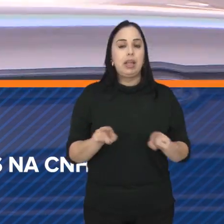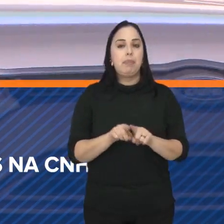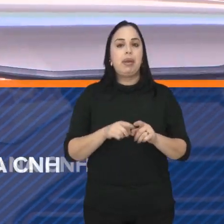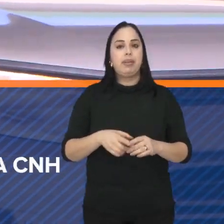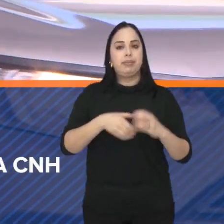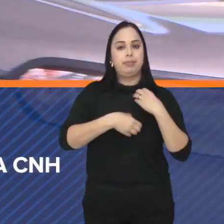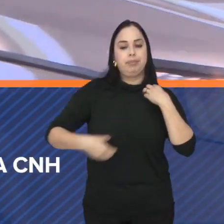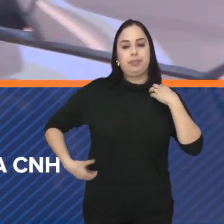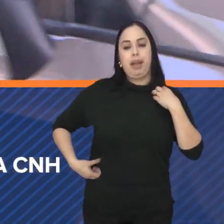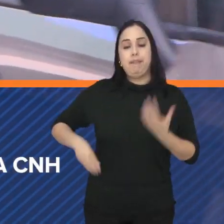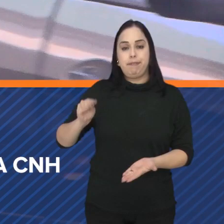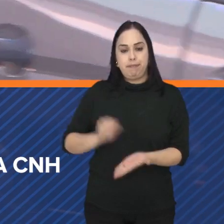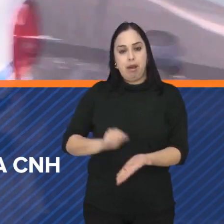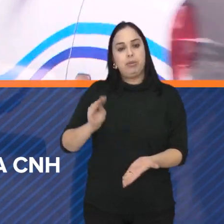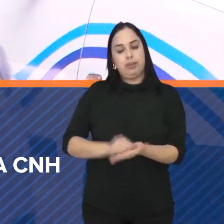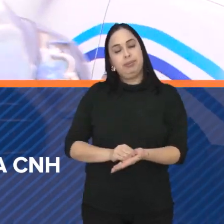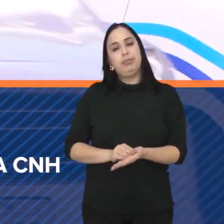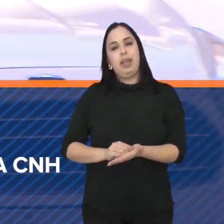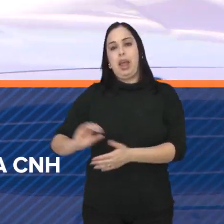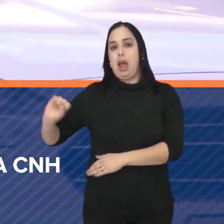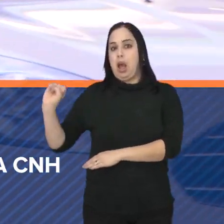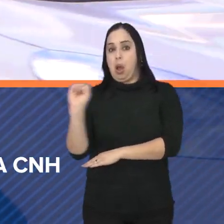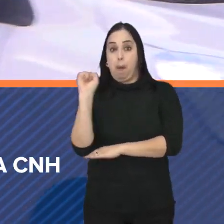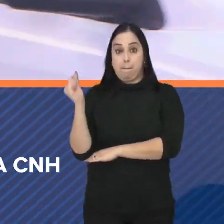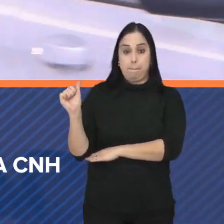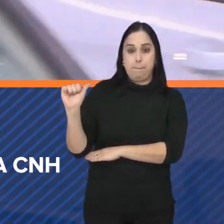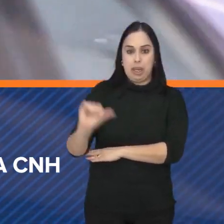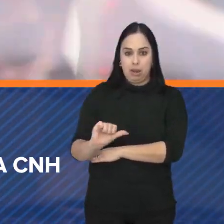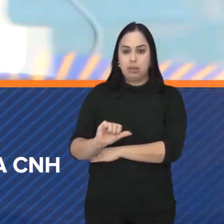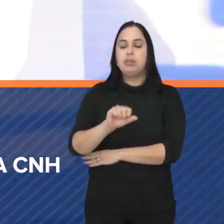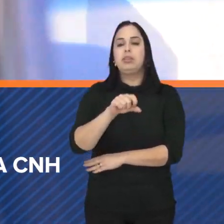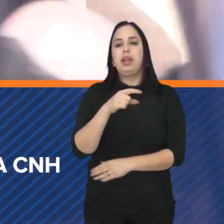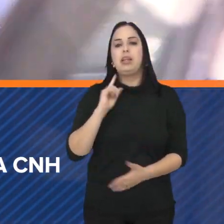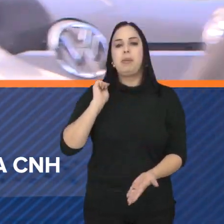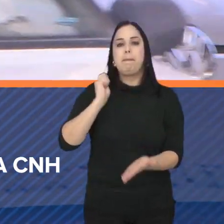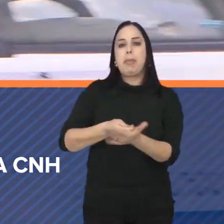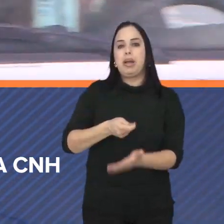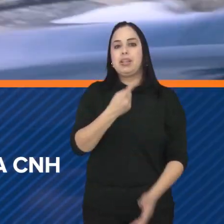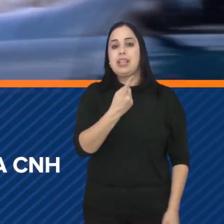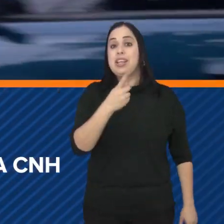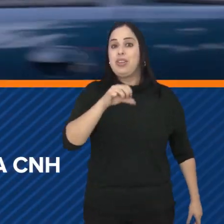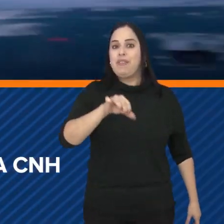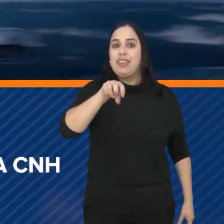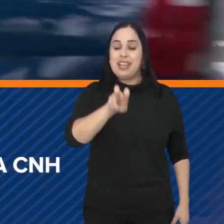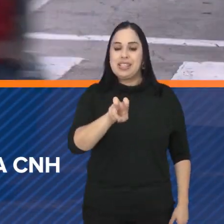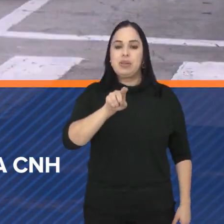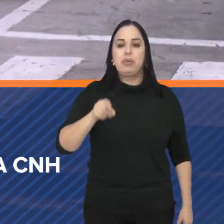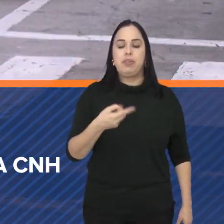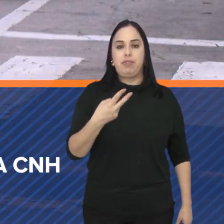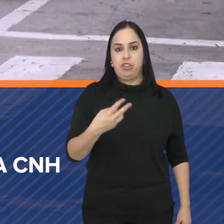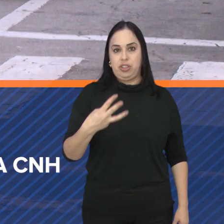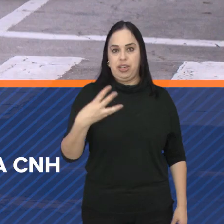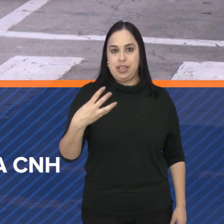191,54. E a falta do uso do cinto de segurança é considerada um delito grave. A multa é de R$